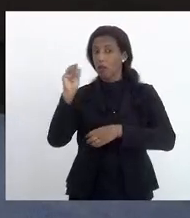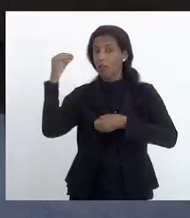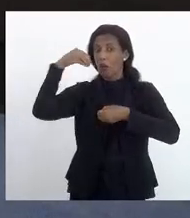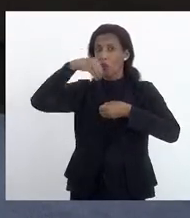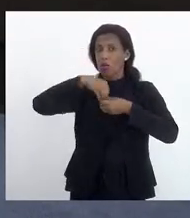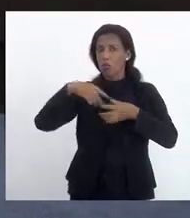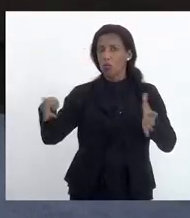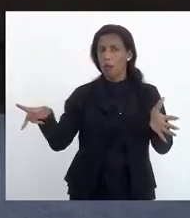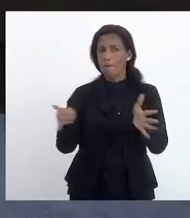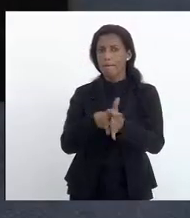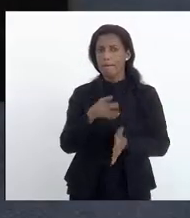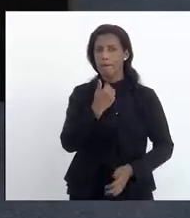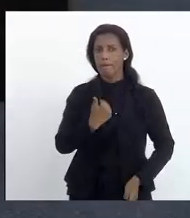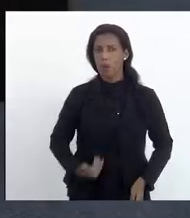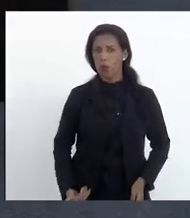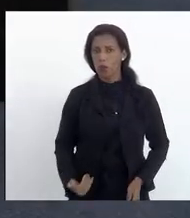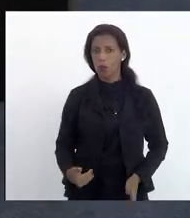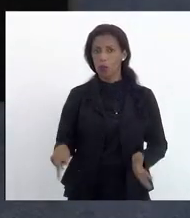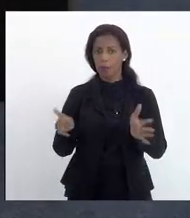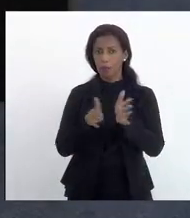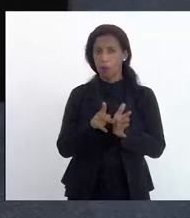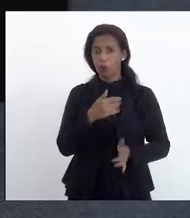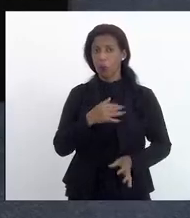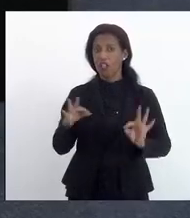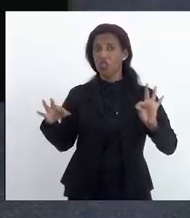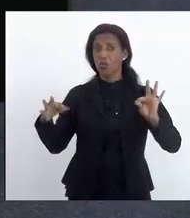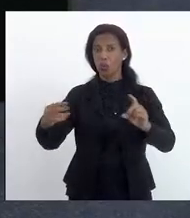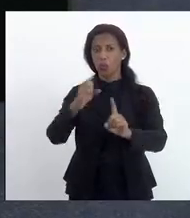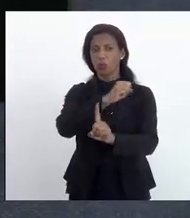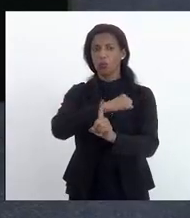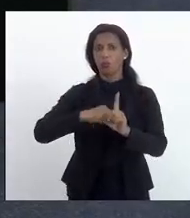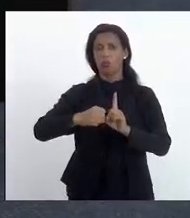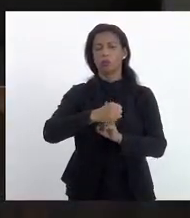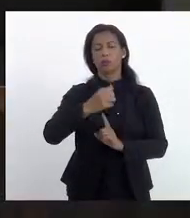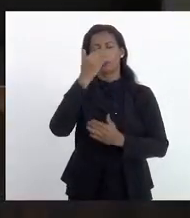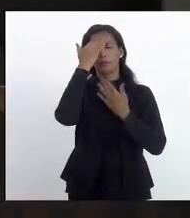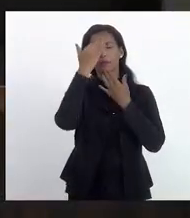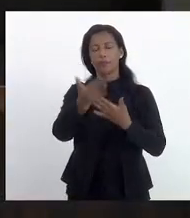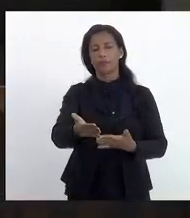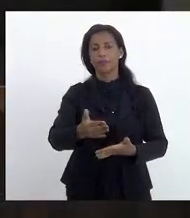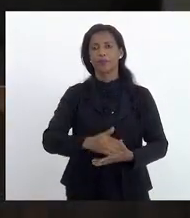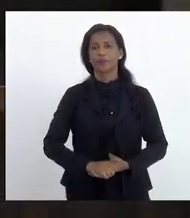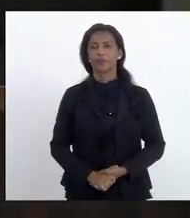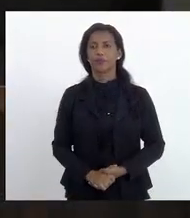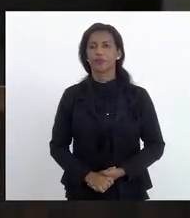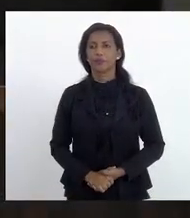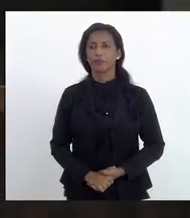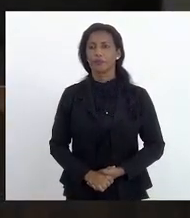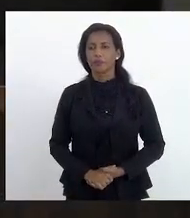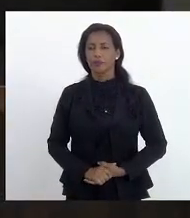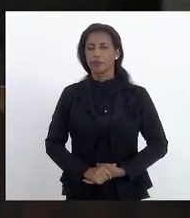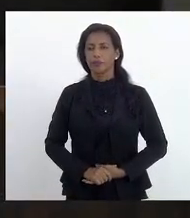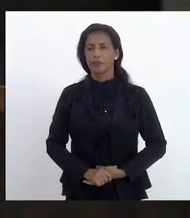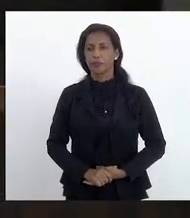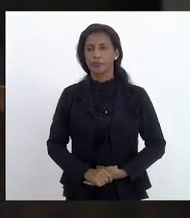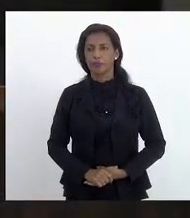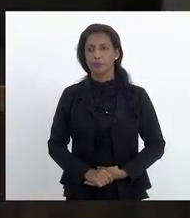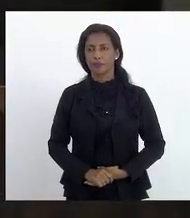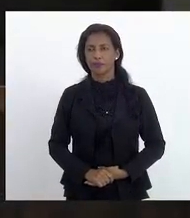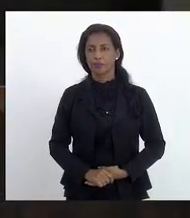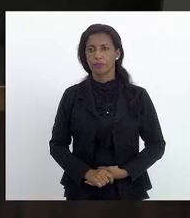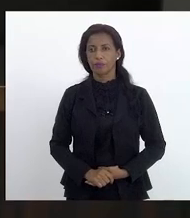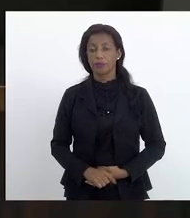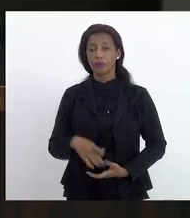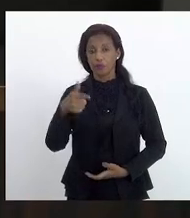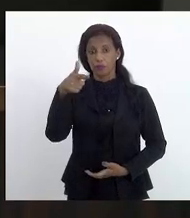que é público, que o que é público é de toda a sociedade. Obrigado. Antes de passar a palavra para a deputada Marta,